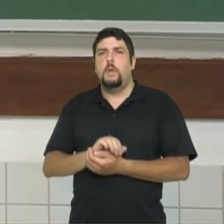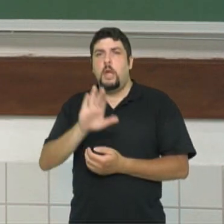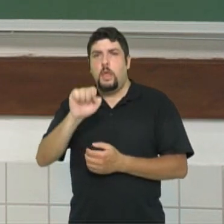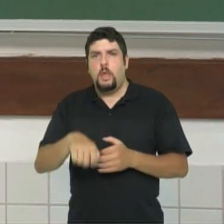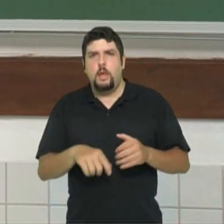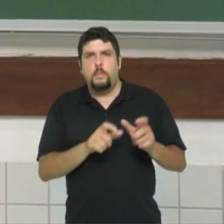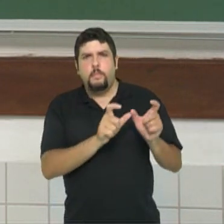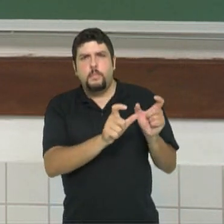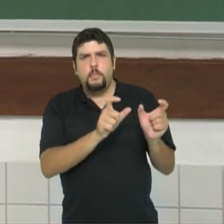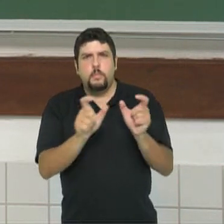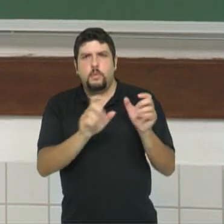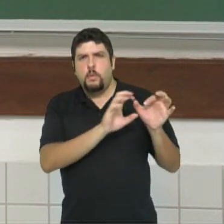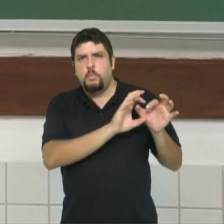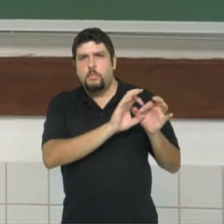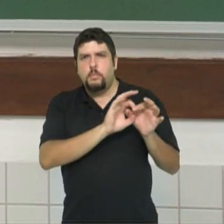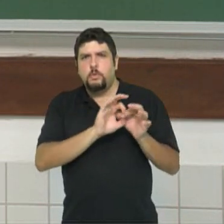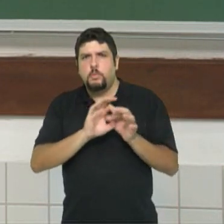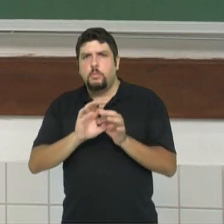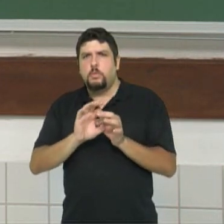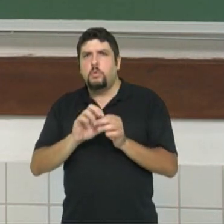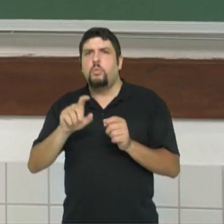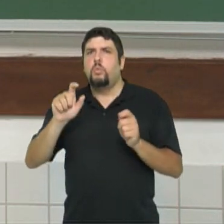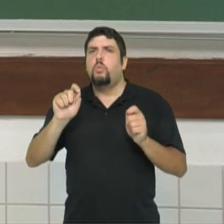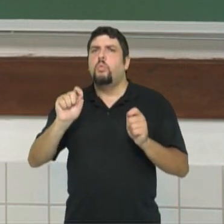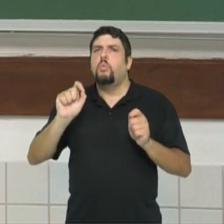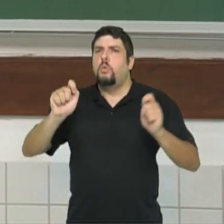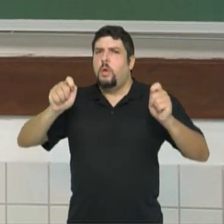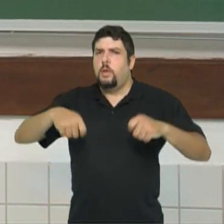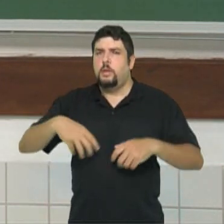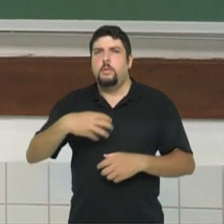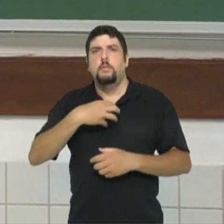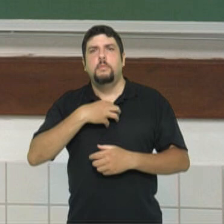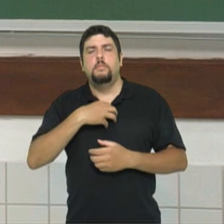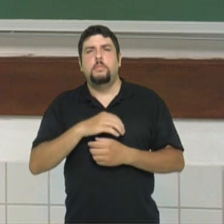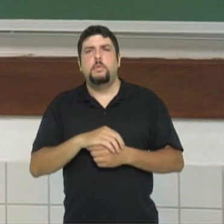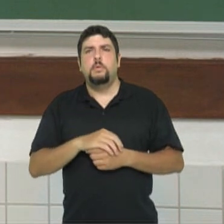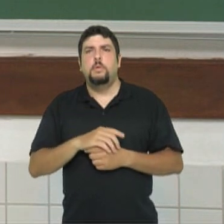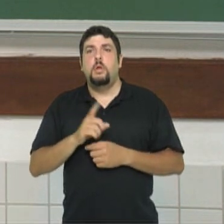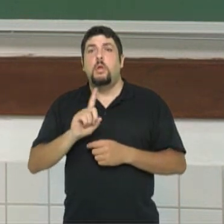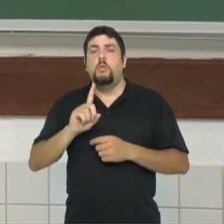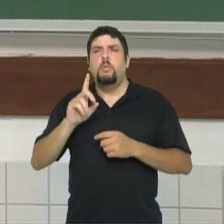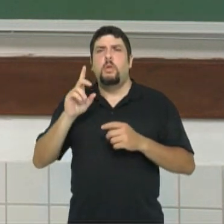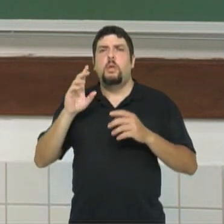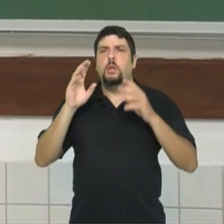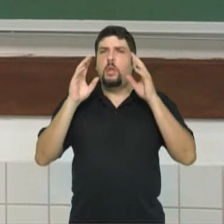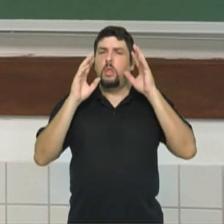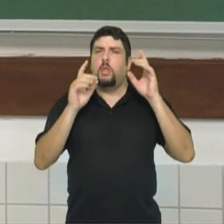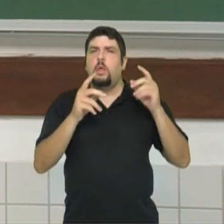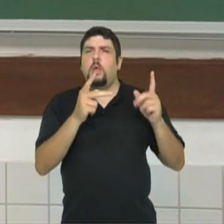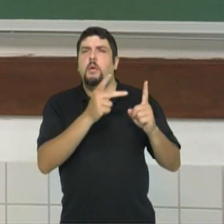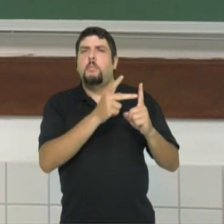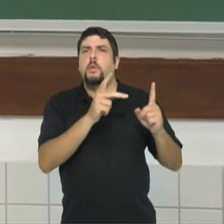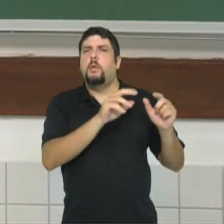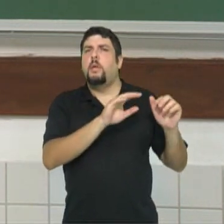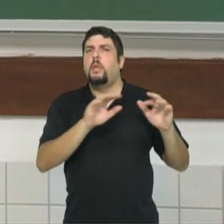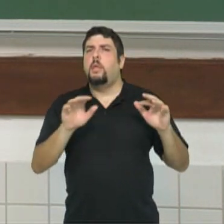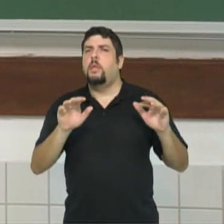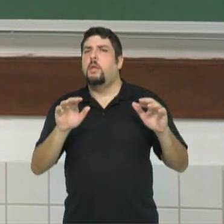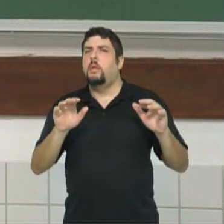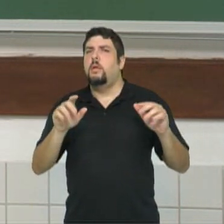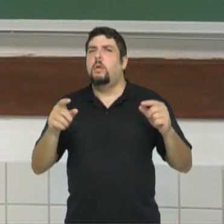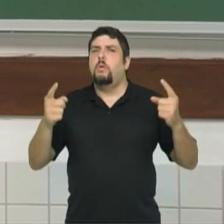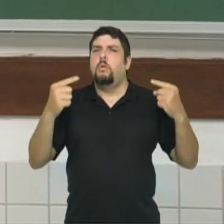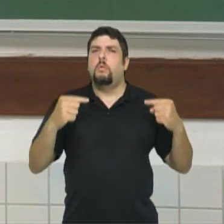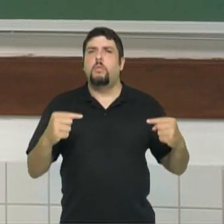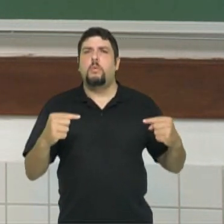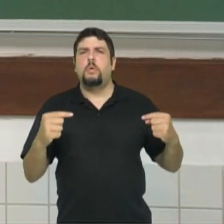que fizeram o texto da Ana Clara ter sentido, não ficarem ideias perdidas ali, parágrafos soltos, ideias soltas. Por